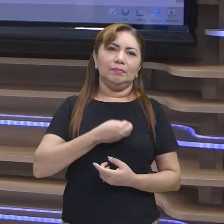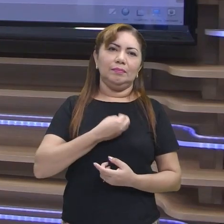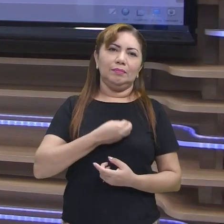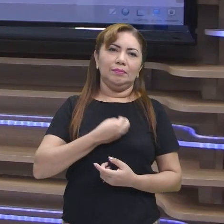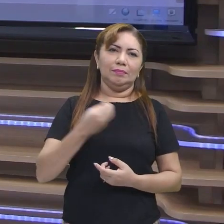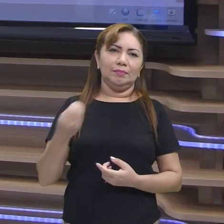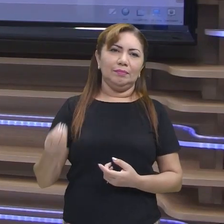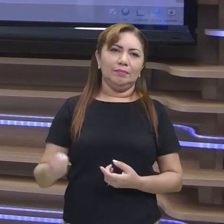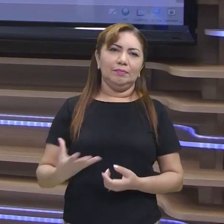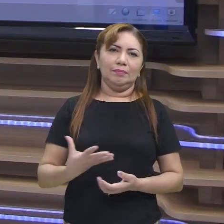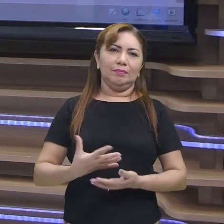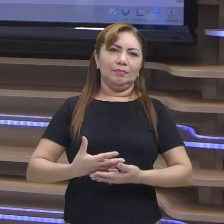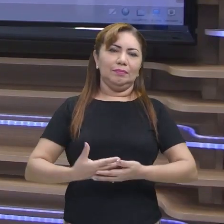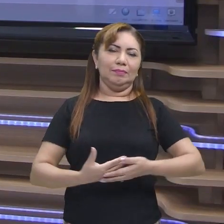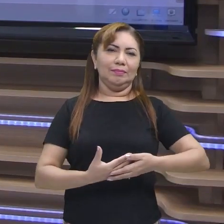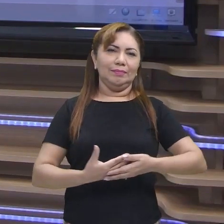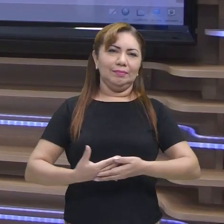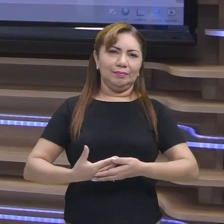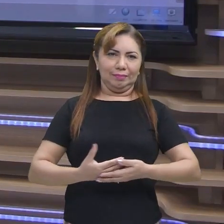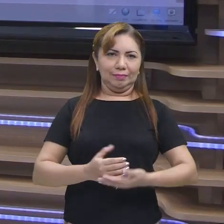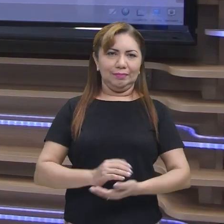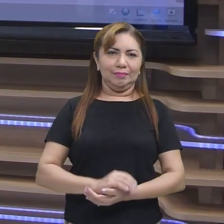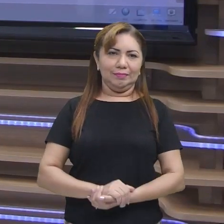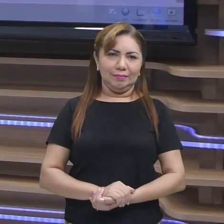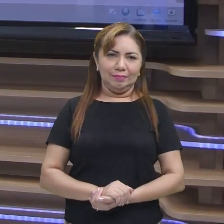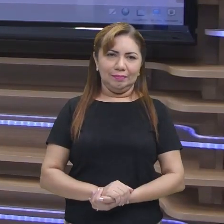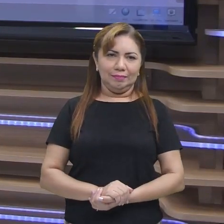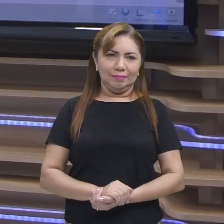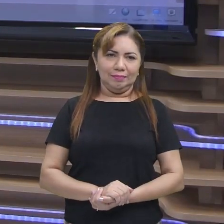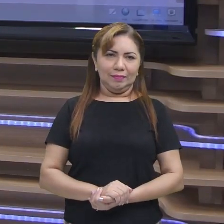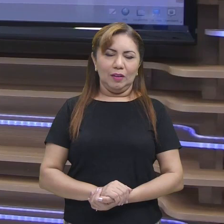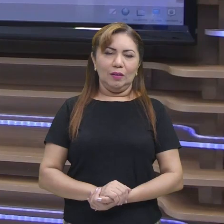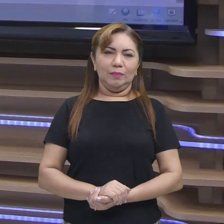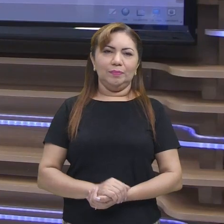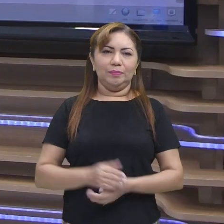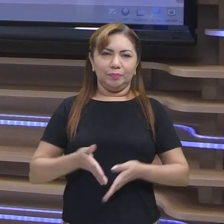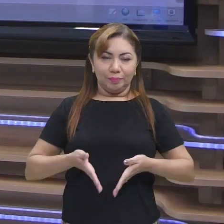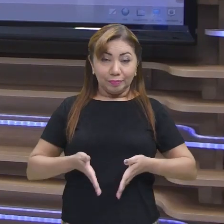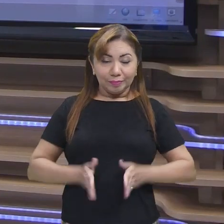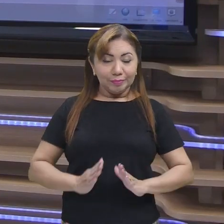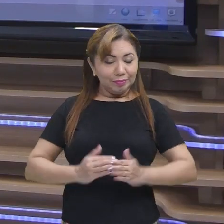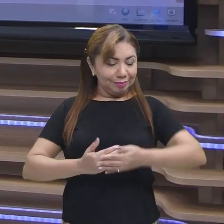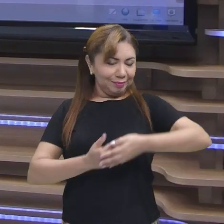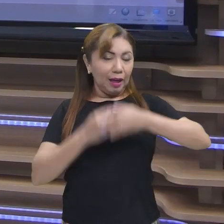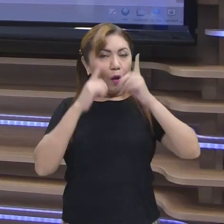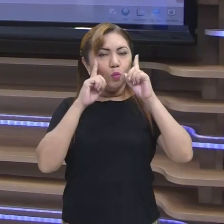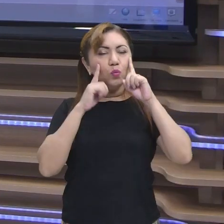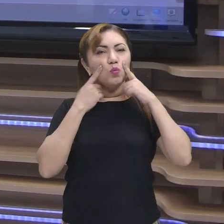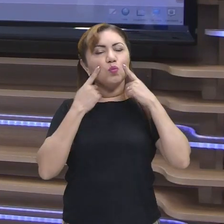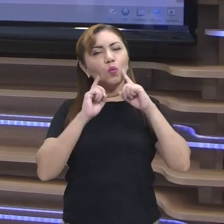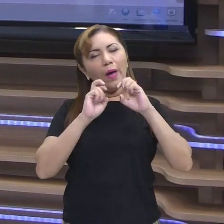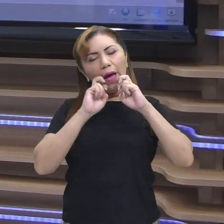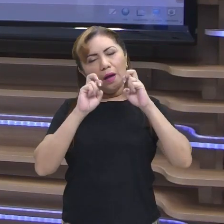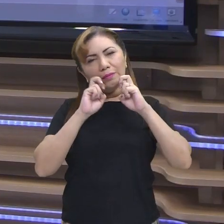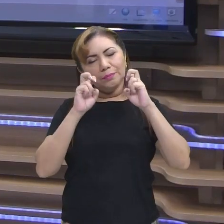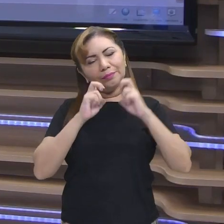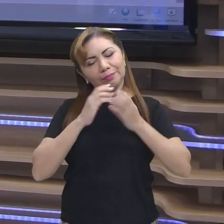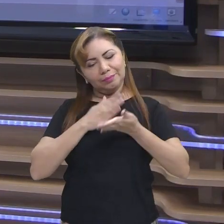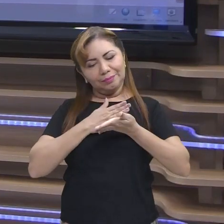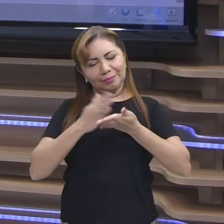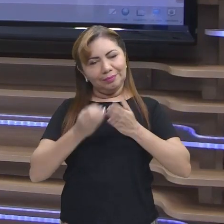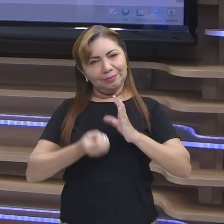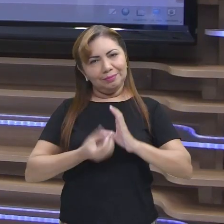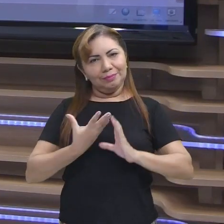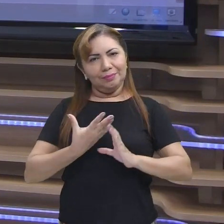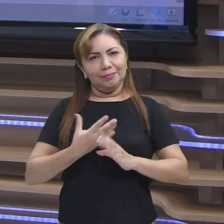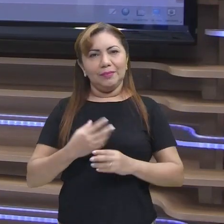e todo aquele evento, né, do parto, que é por conta do simples gameta